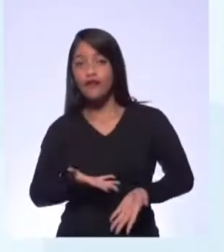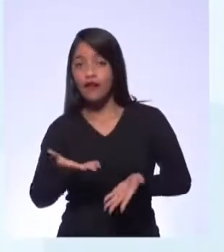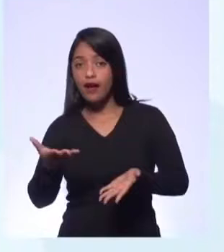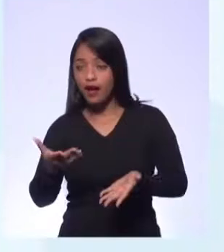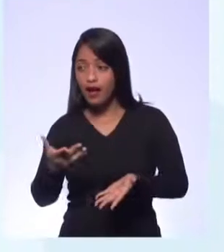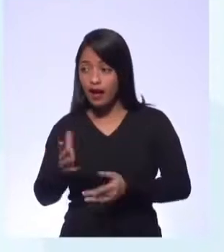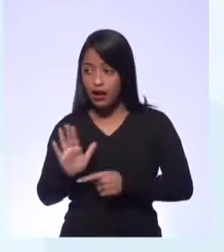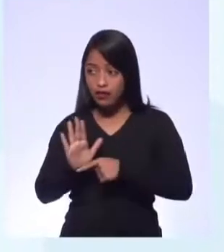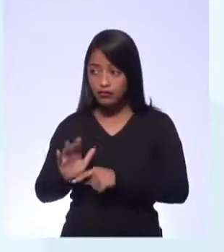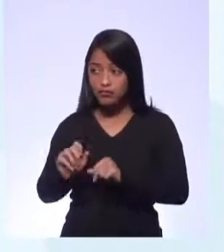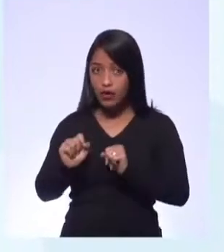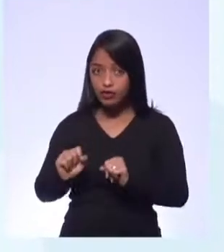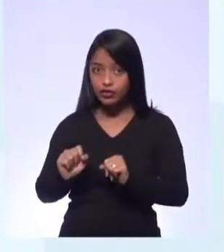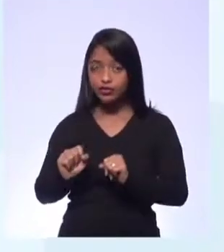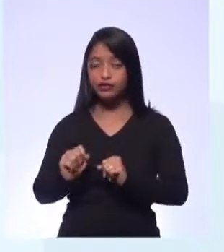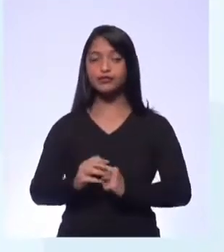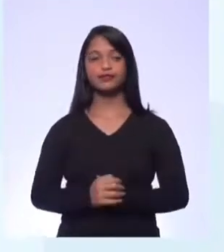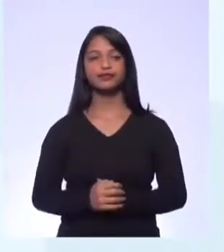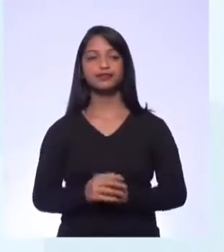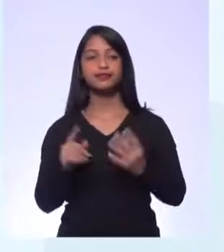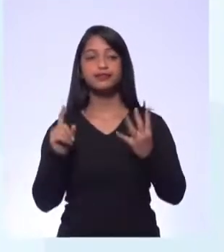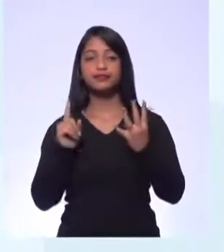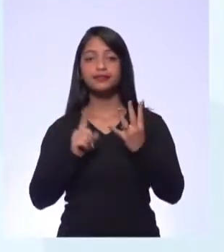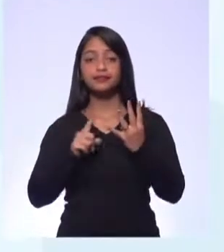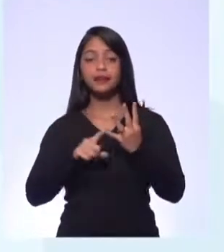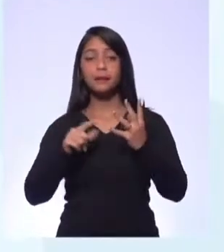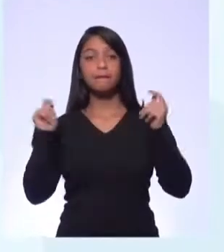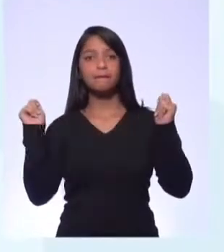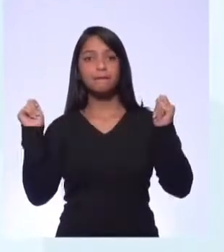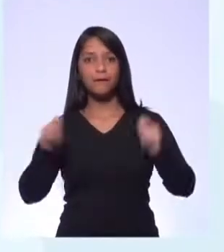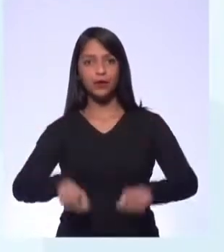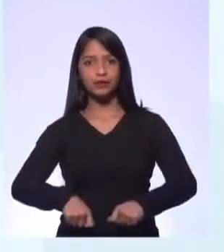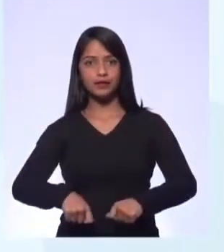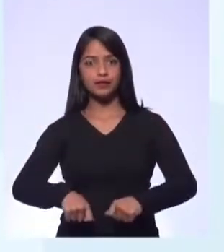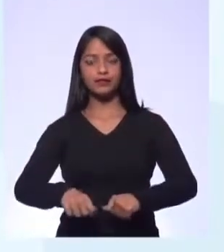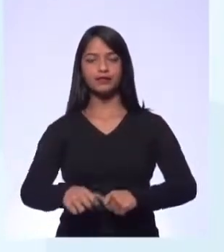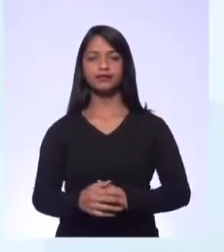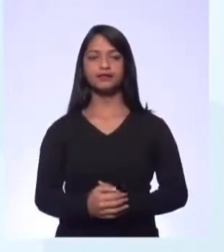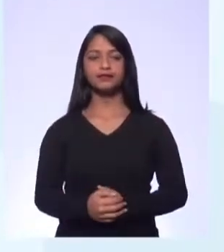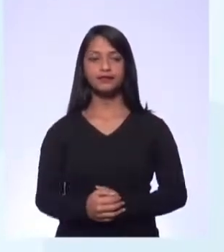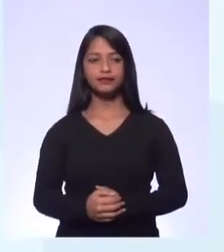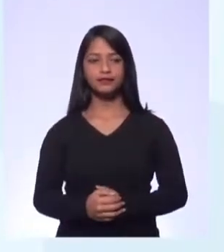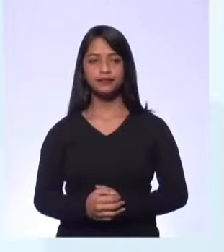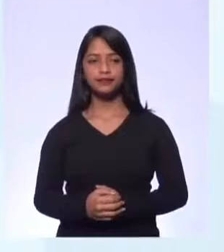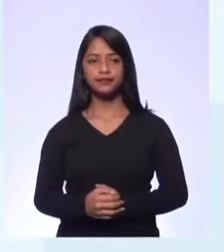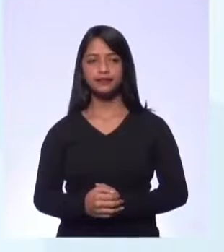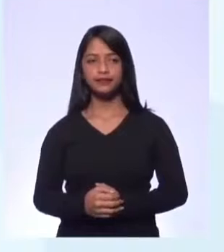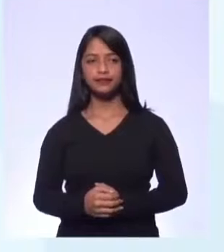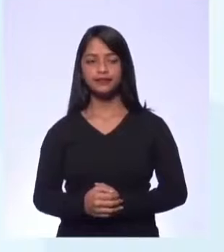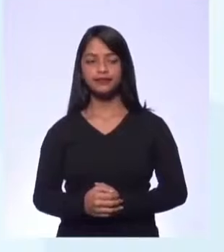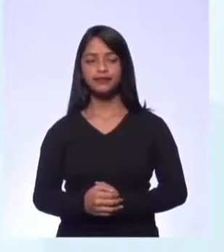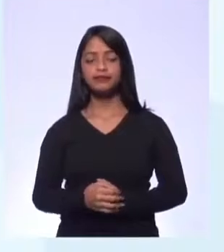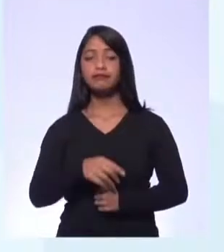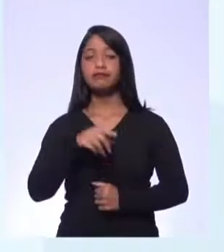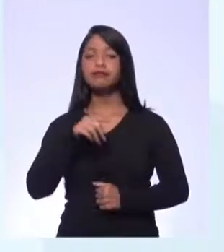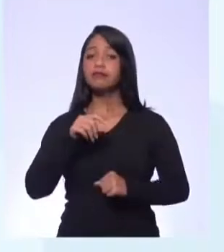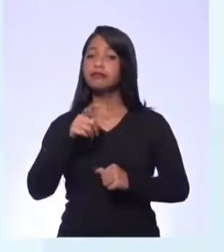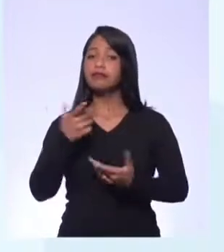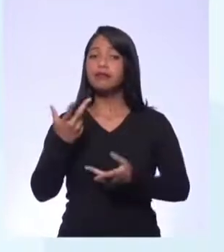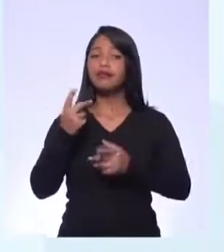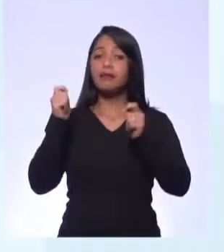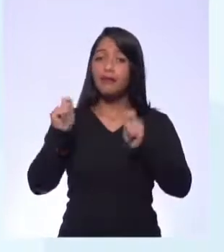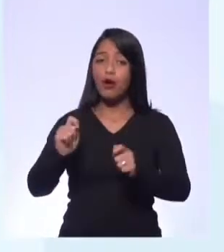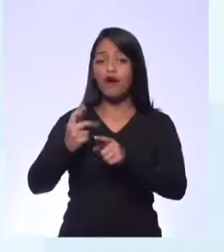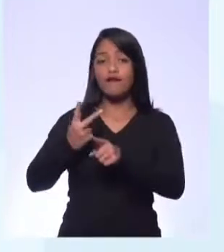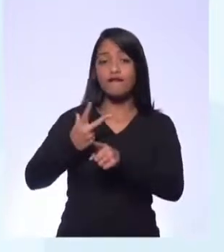Posso te ajudar ou pois não? Possibility. You can win the competition. Possibilidade. Você pode vencer ou ganhar